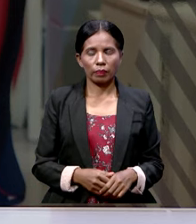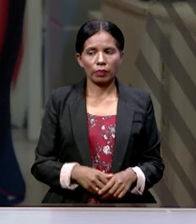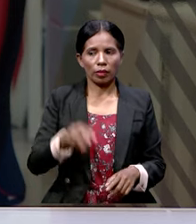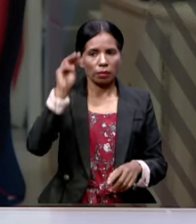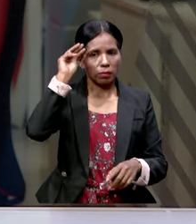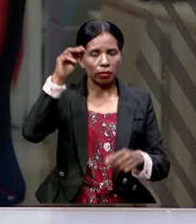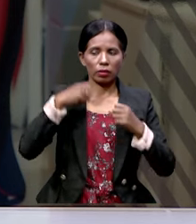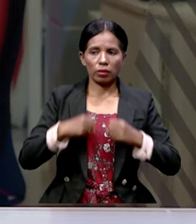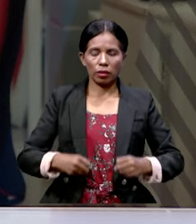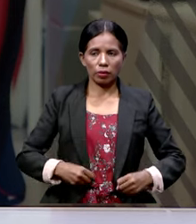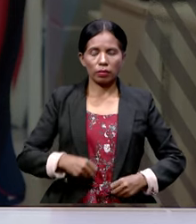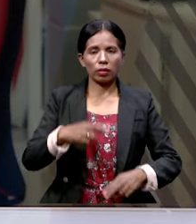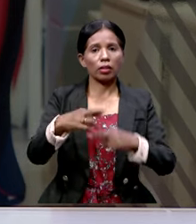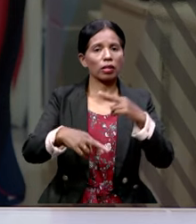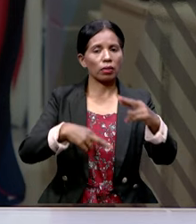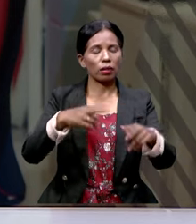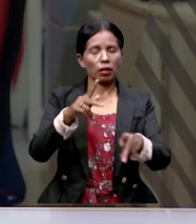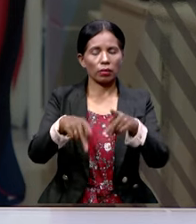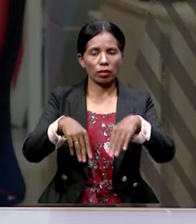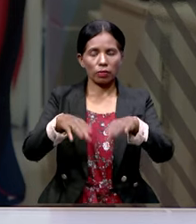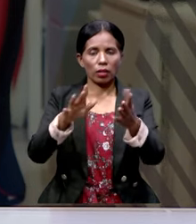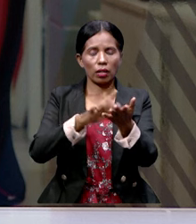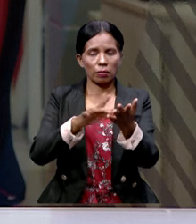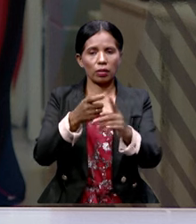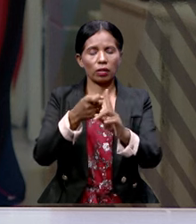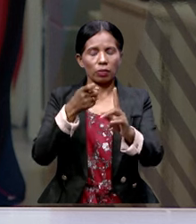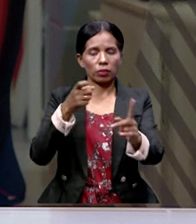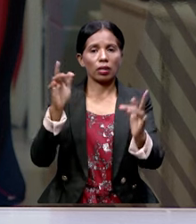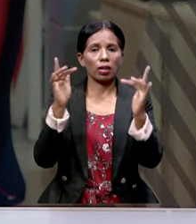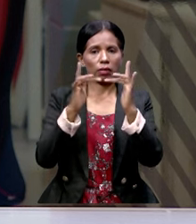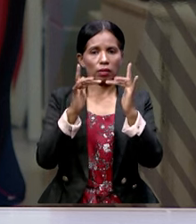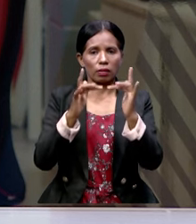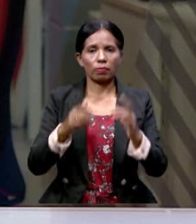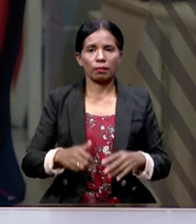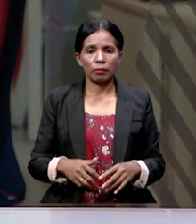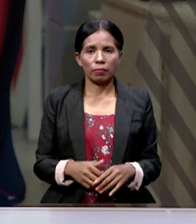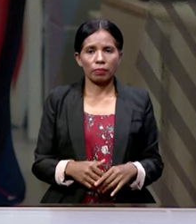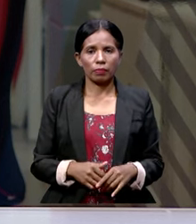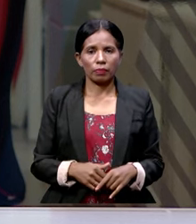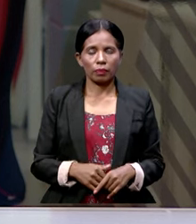Ministério Saúde regula a emacirana be fang ai moro clihusi online.